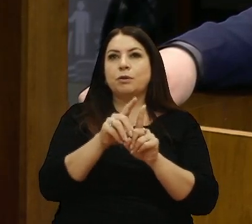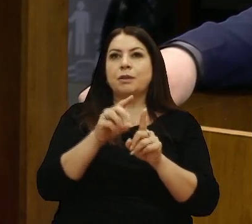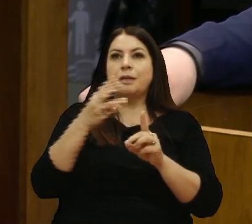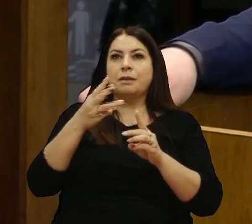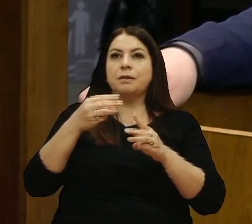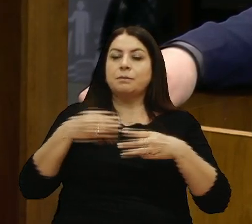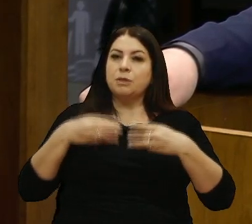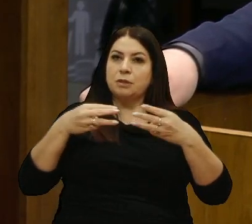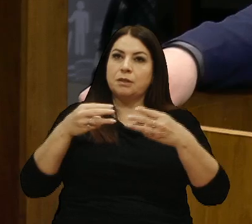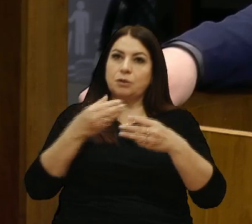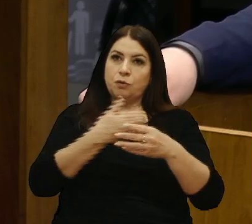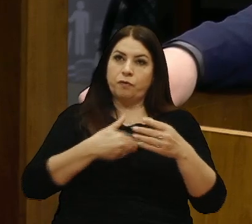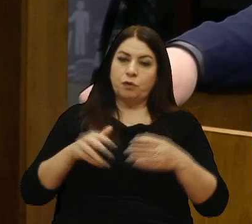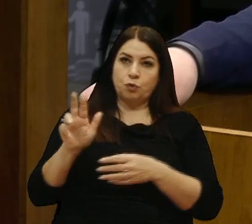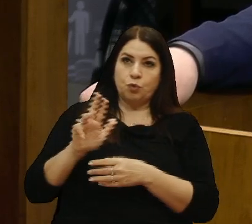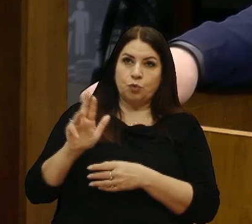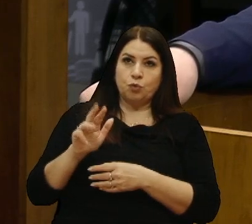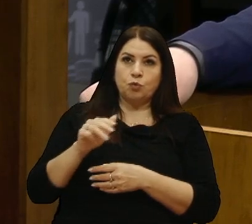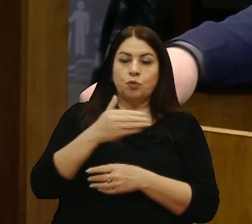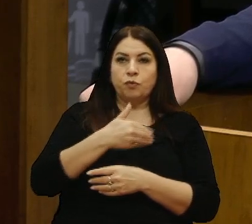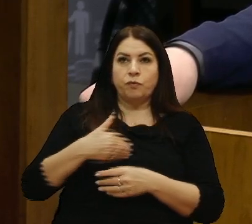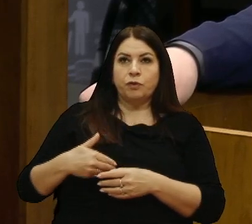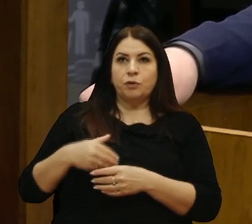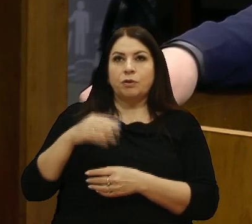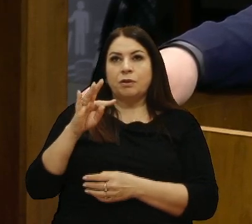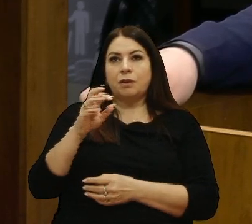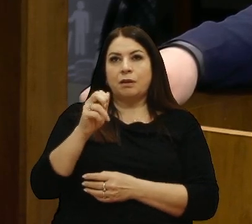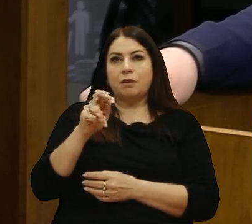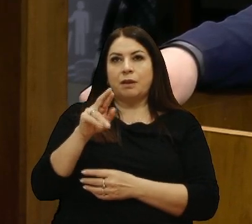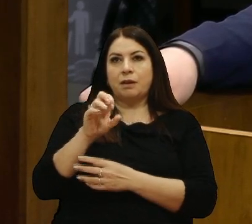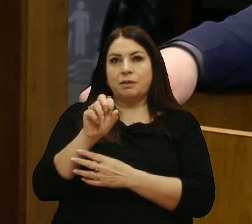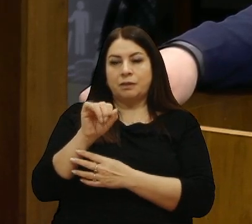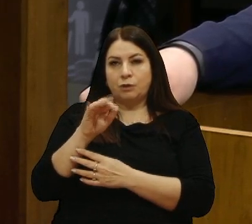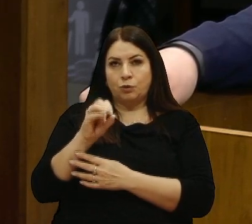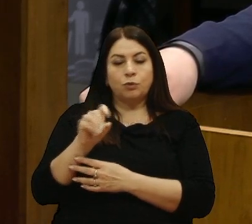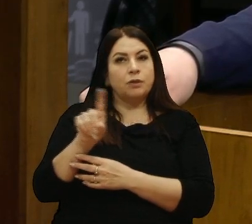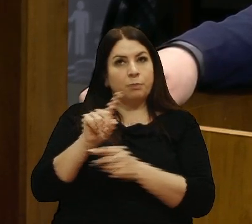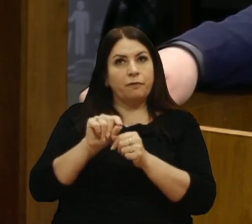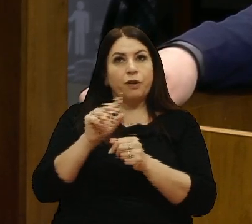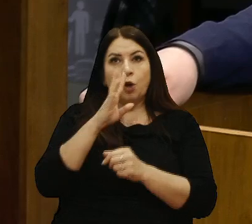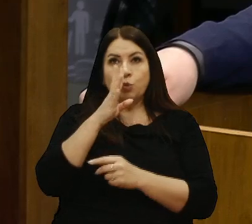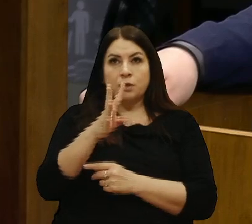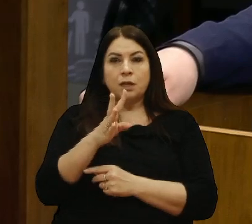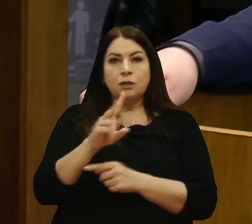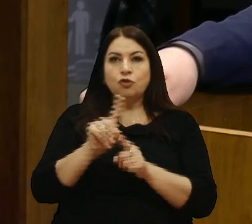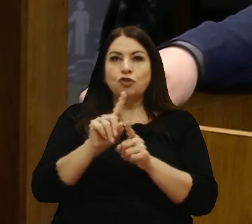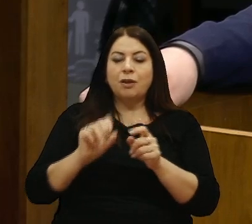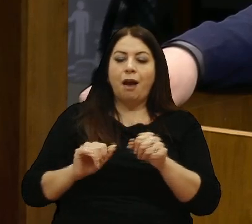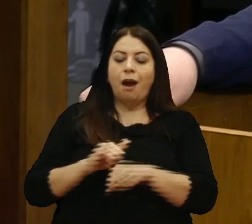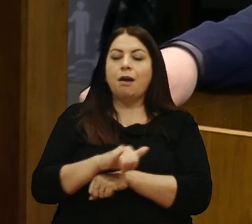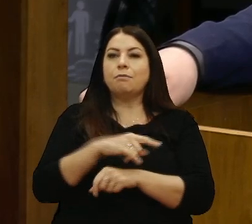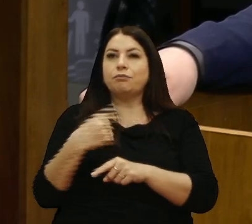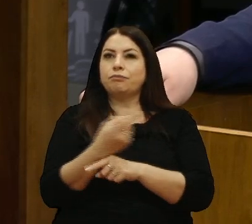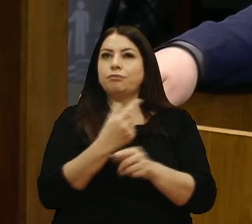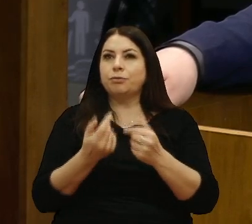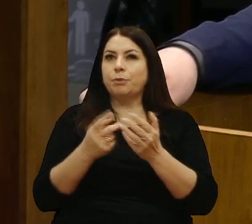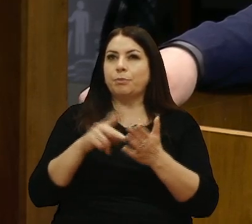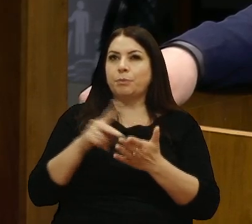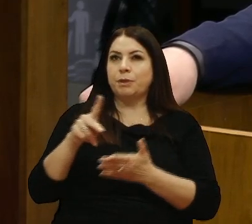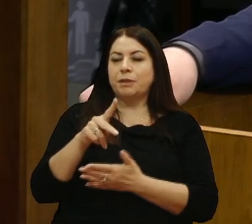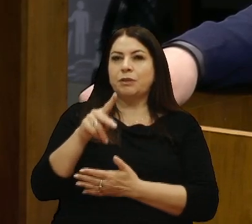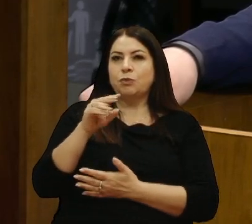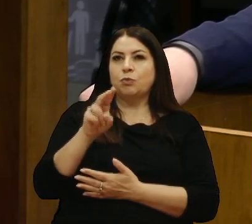governo Lula. O governador de São Paulo, Tarcísio de Freitas, do Republicanos, também foi acusado de sabotar a votação, além do presidente do União